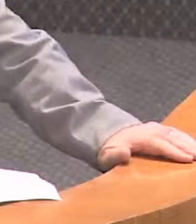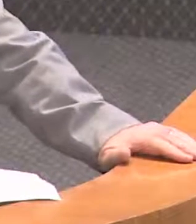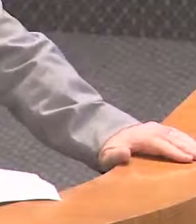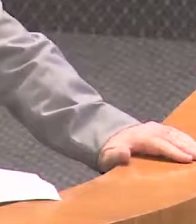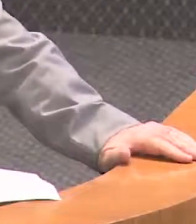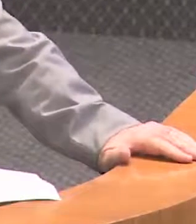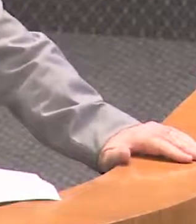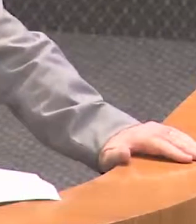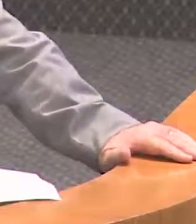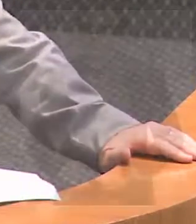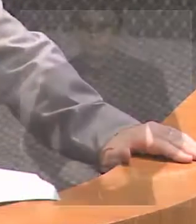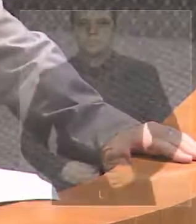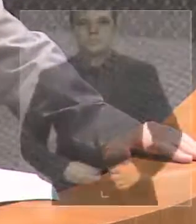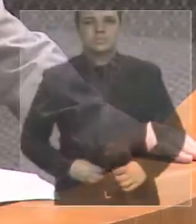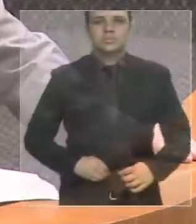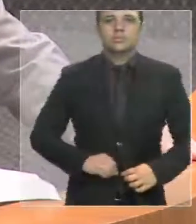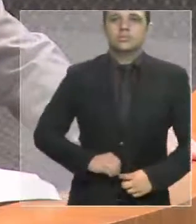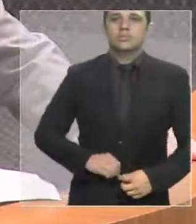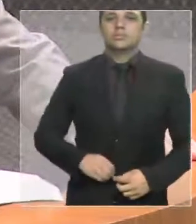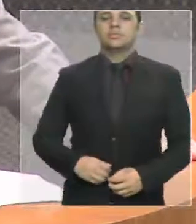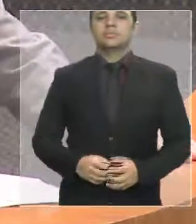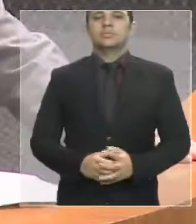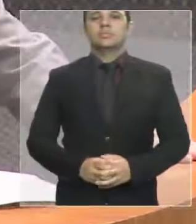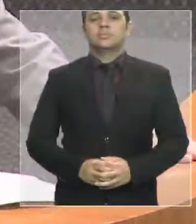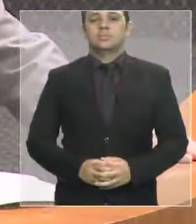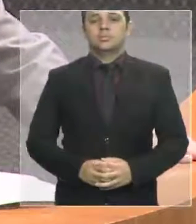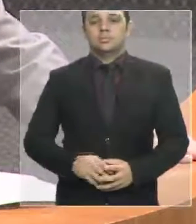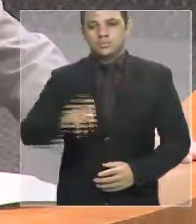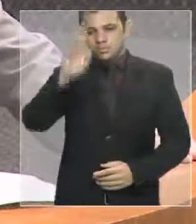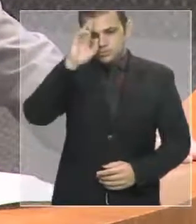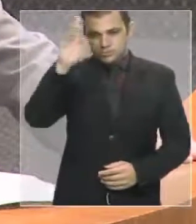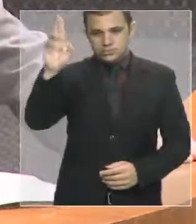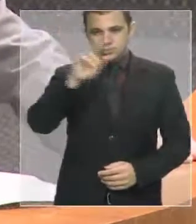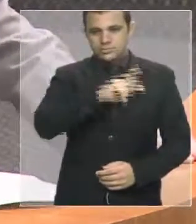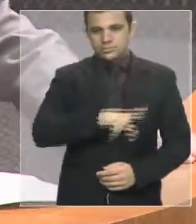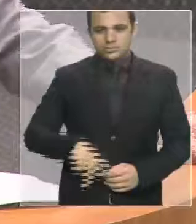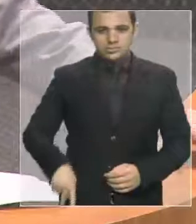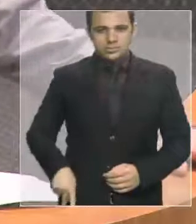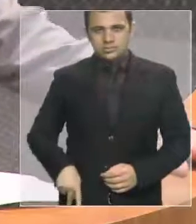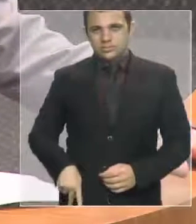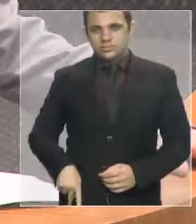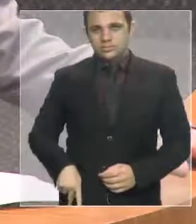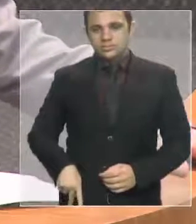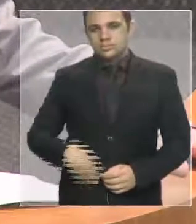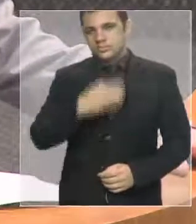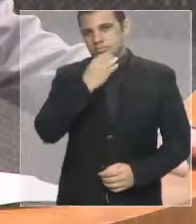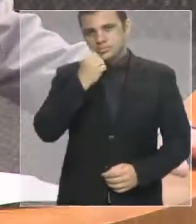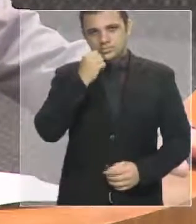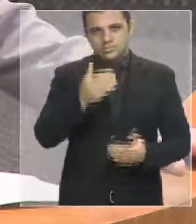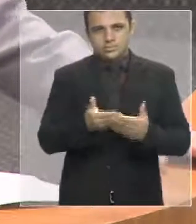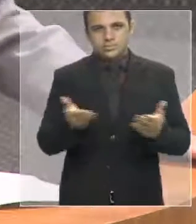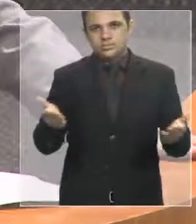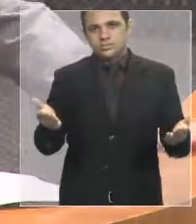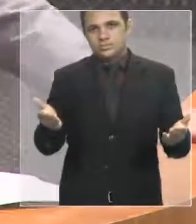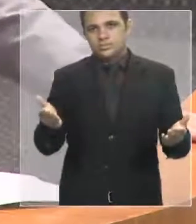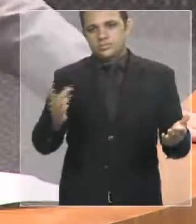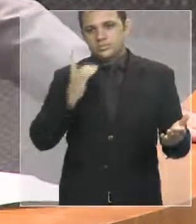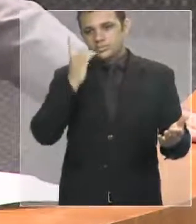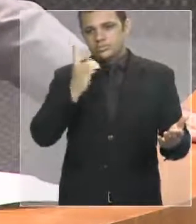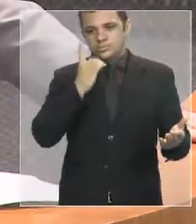seu presidente senhoras e senhores deputados